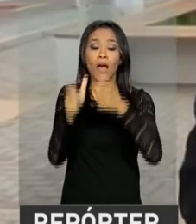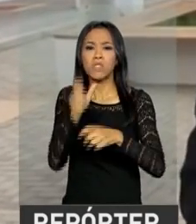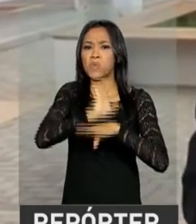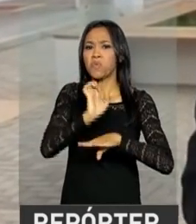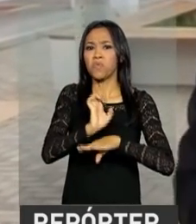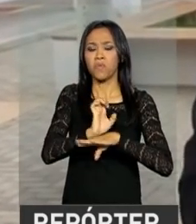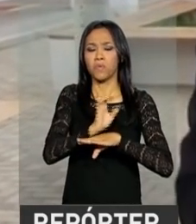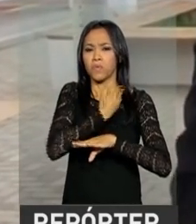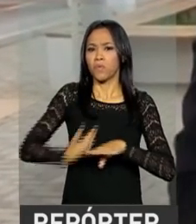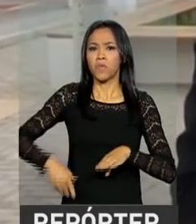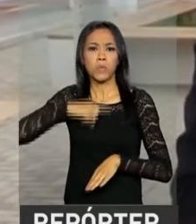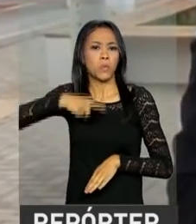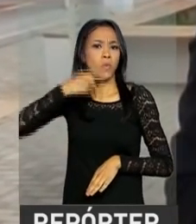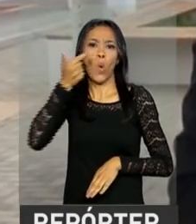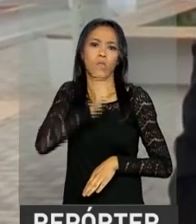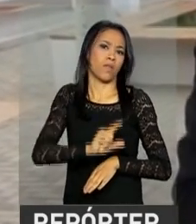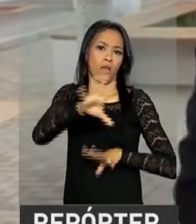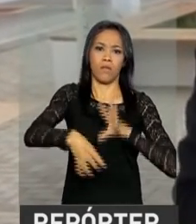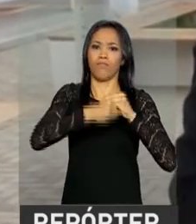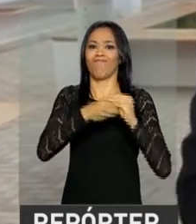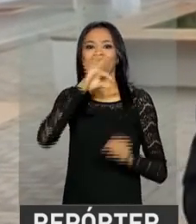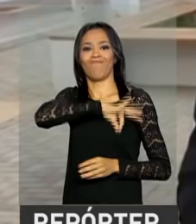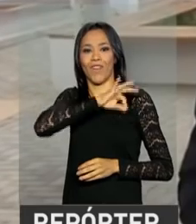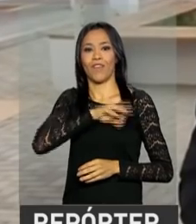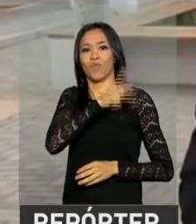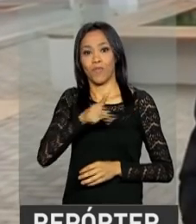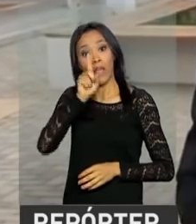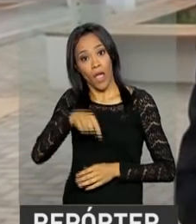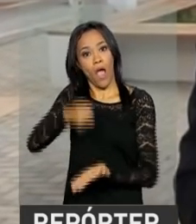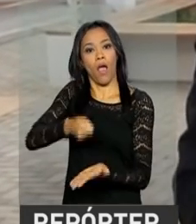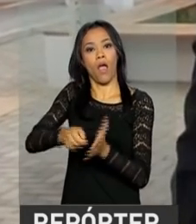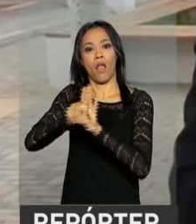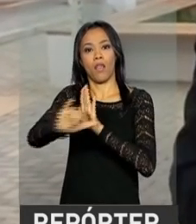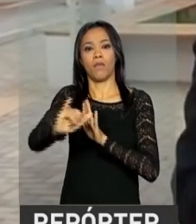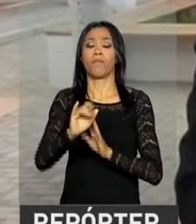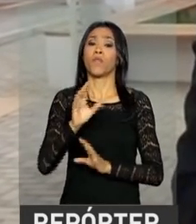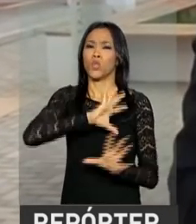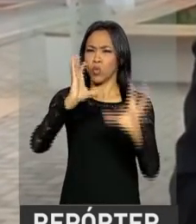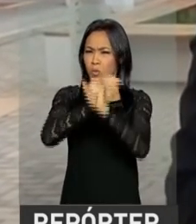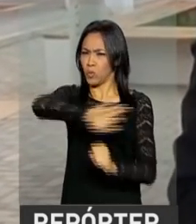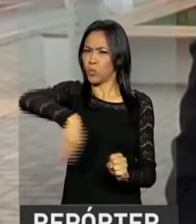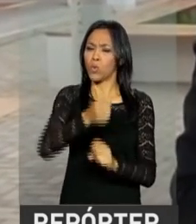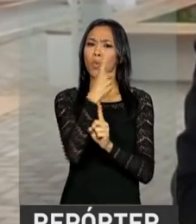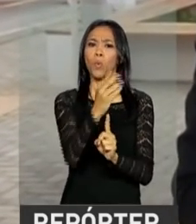não conseguem cumprir o mínimo exigido por lei. Esse montante é parte de um total de